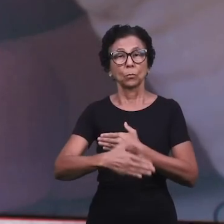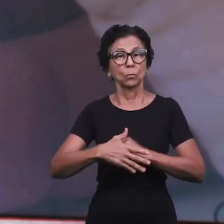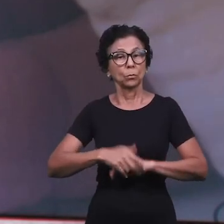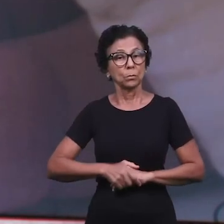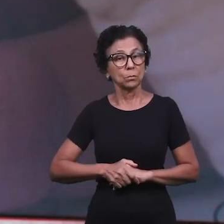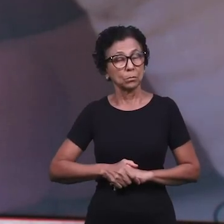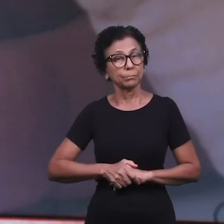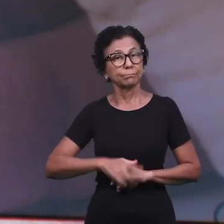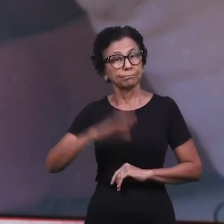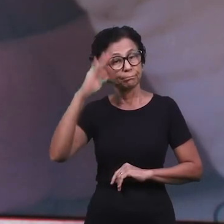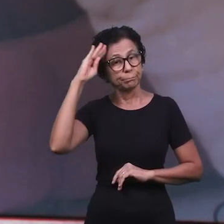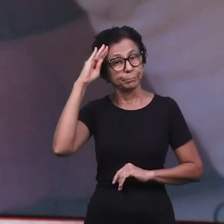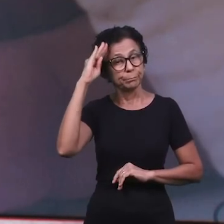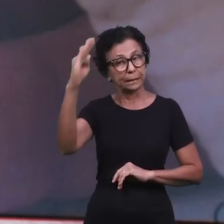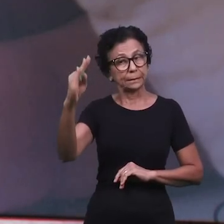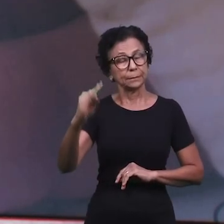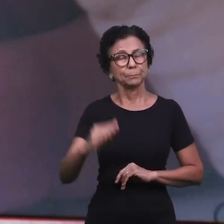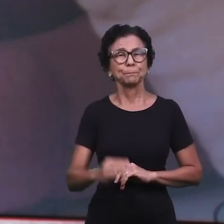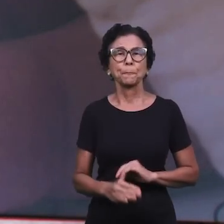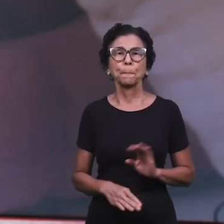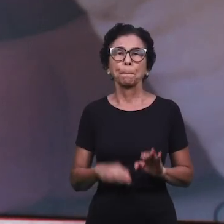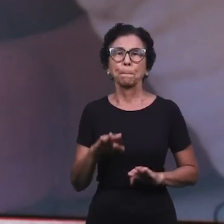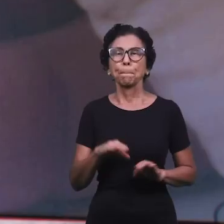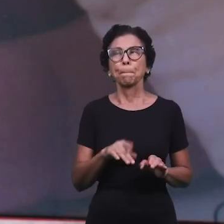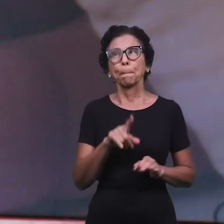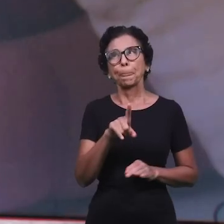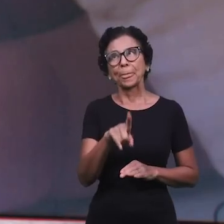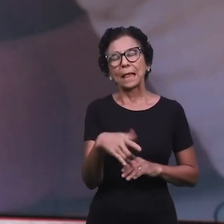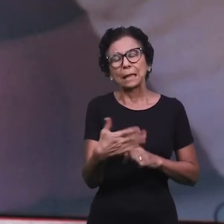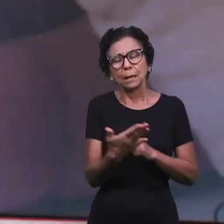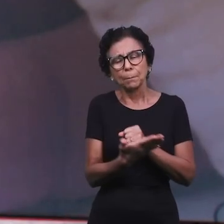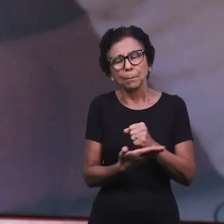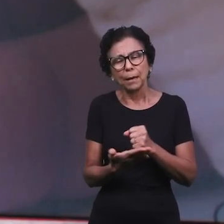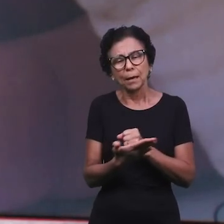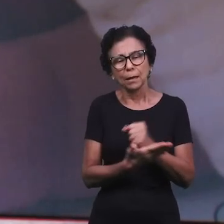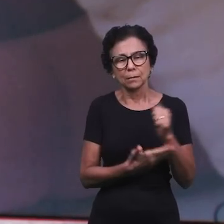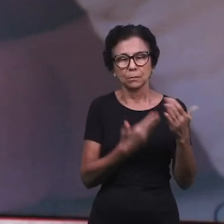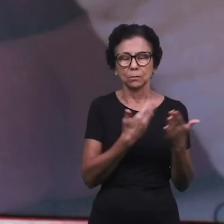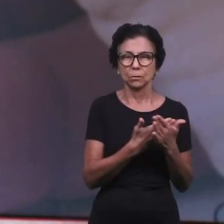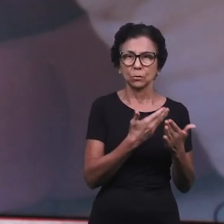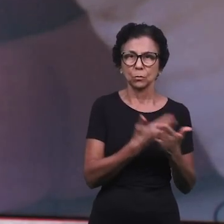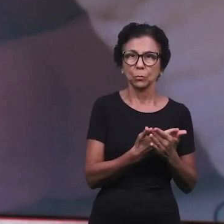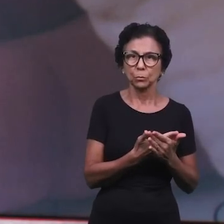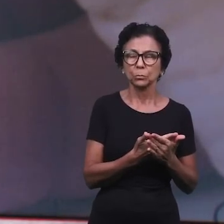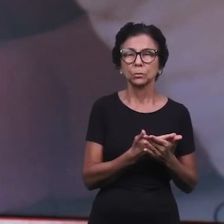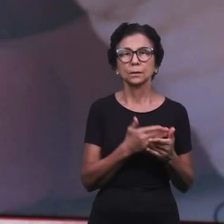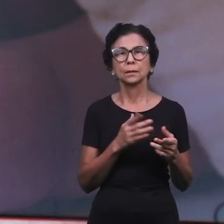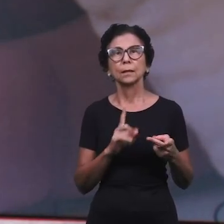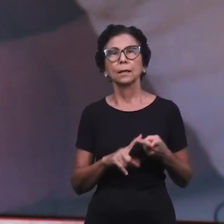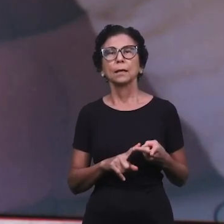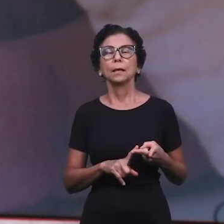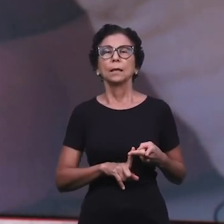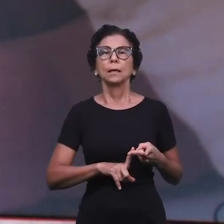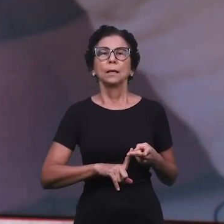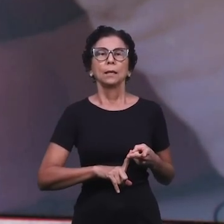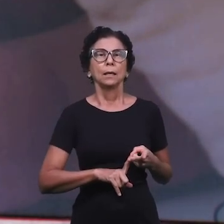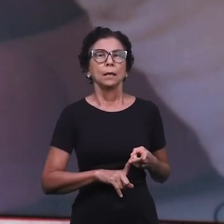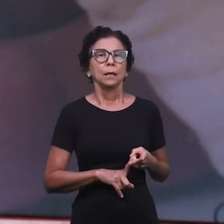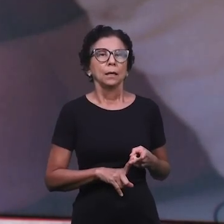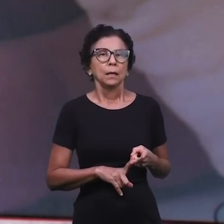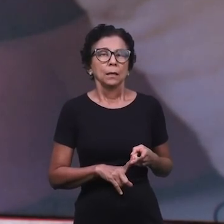você. É claro que às vezes você está numa fase que você está fazendo ainda a base dos estudos, você está no